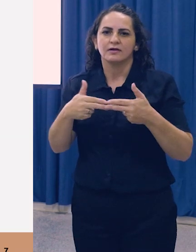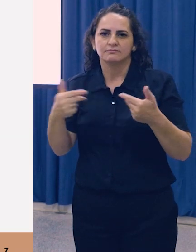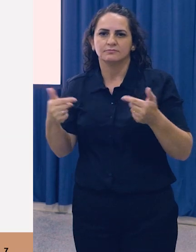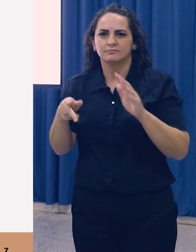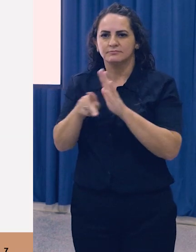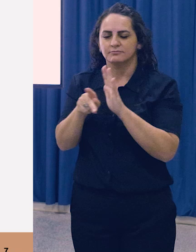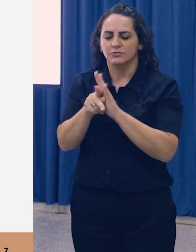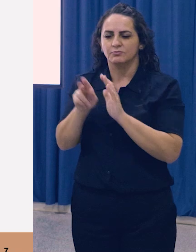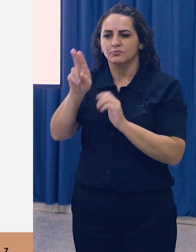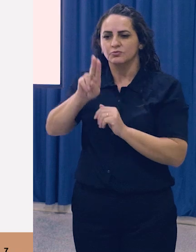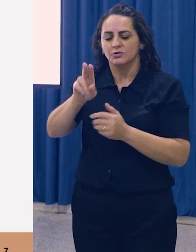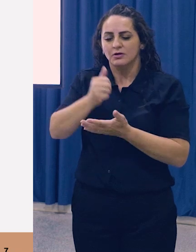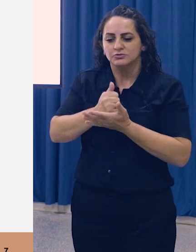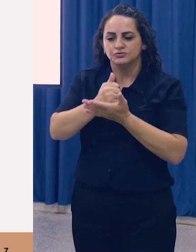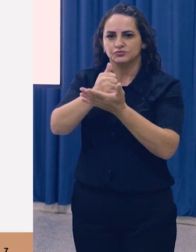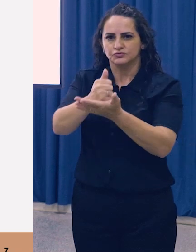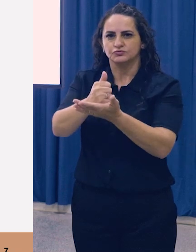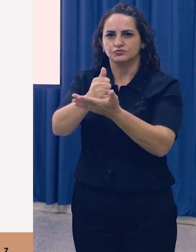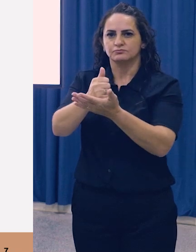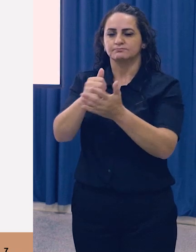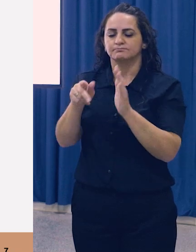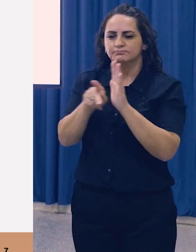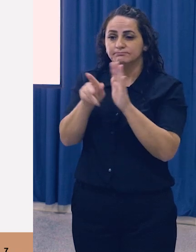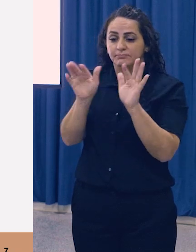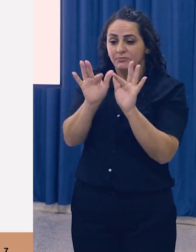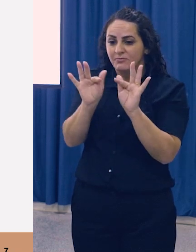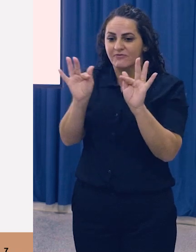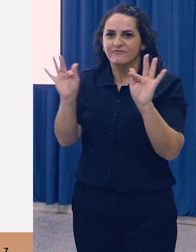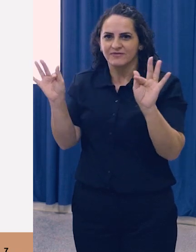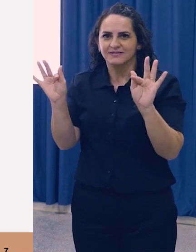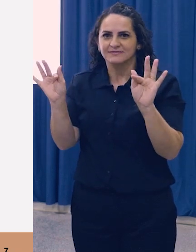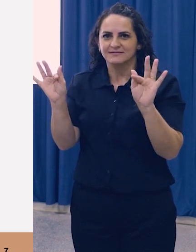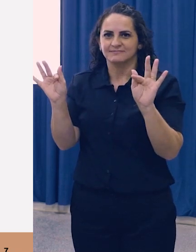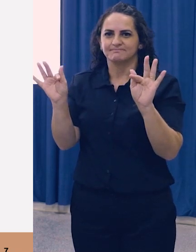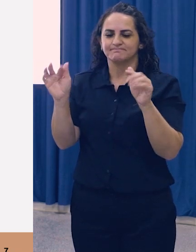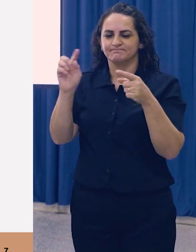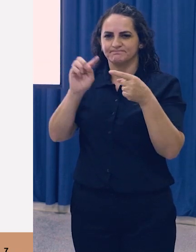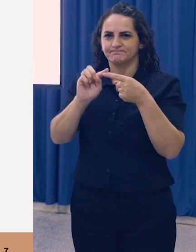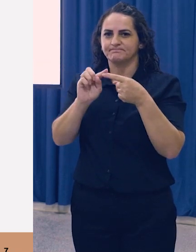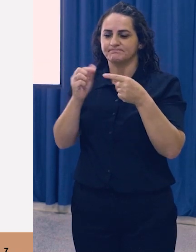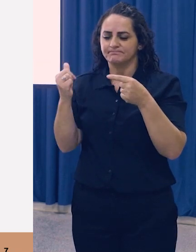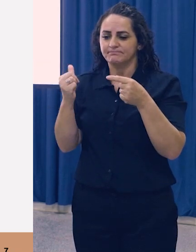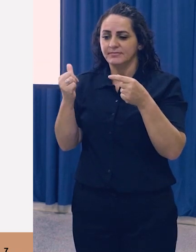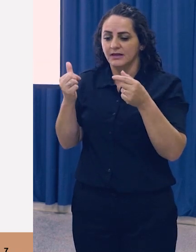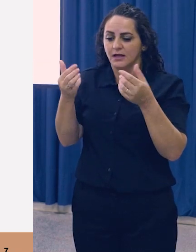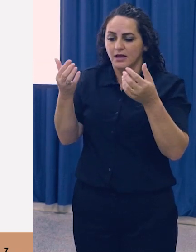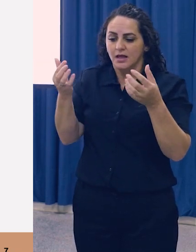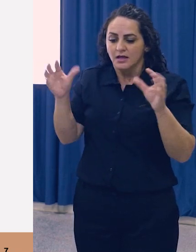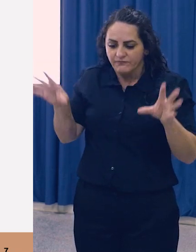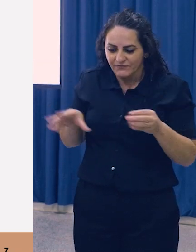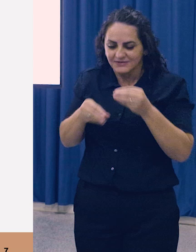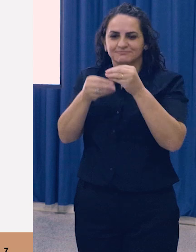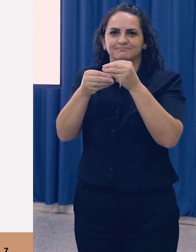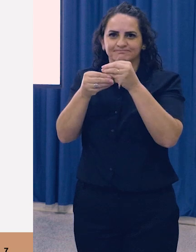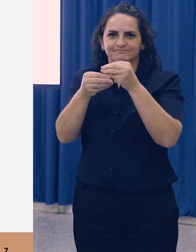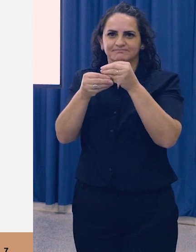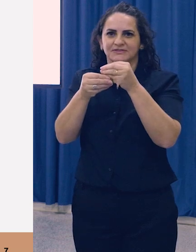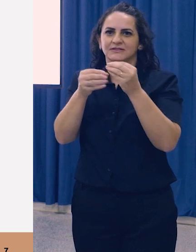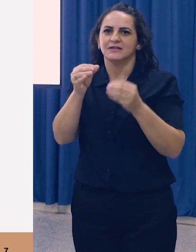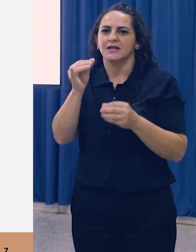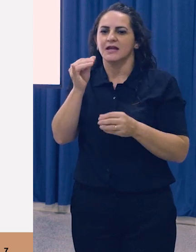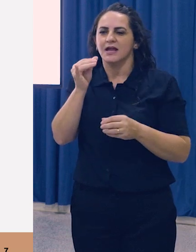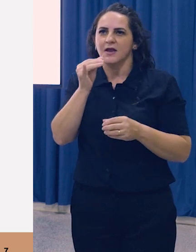logline, que é uma frase que vai definir toda a premissa do filme, né? Por exemplo, o